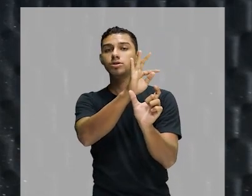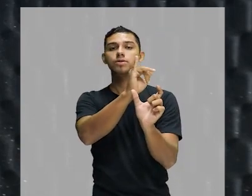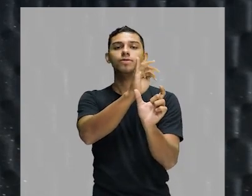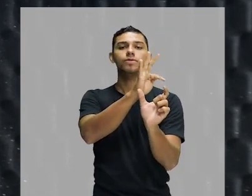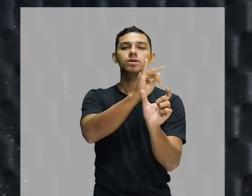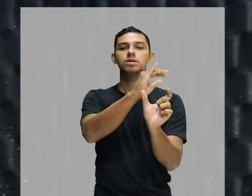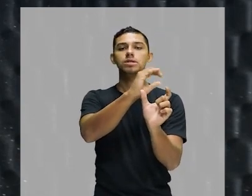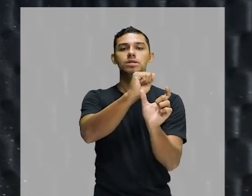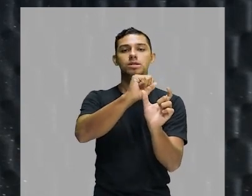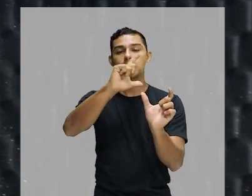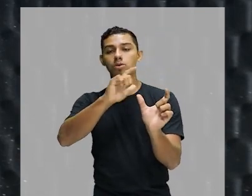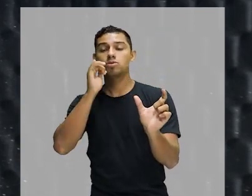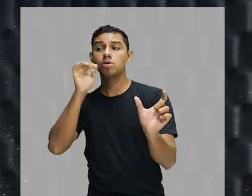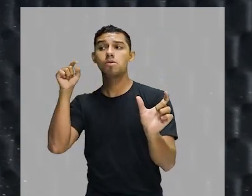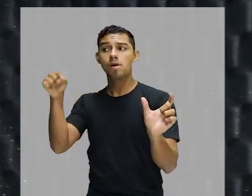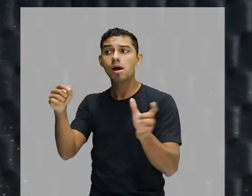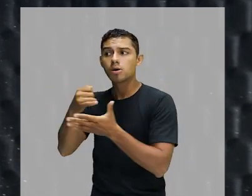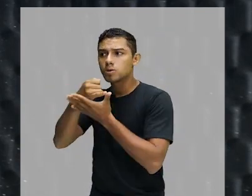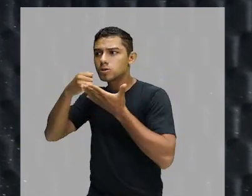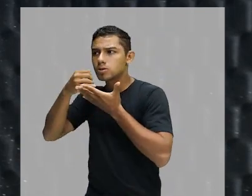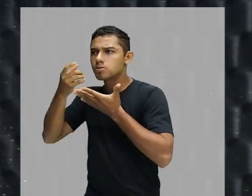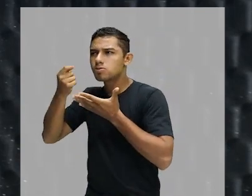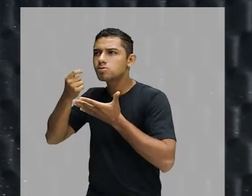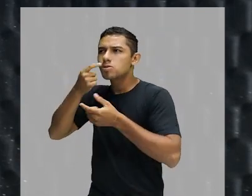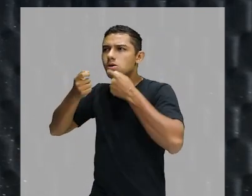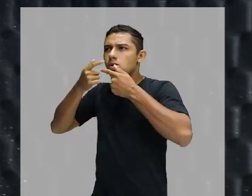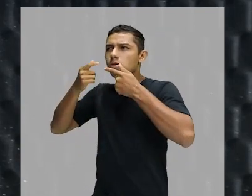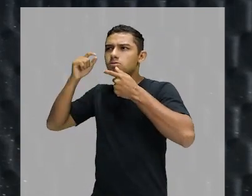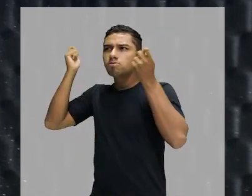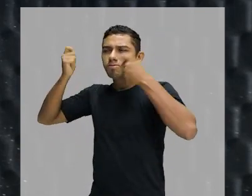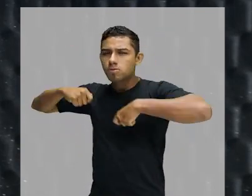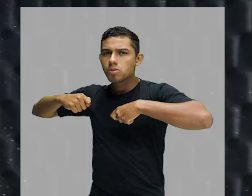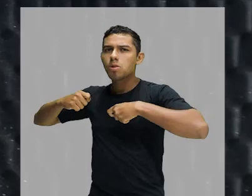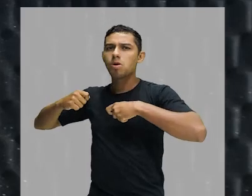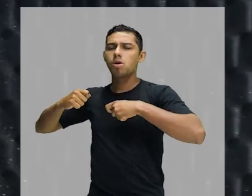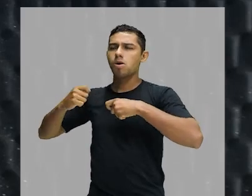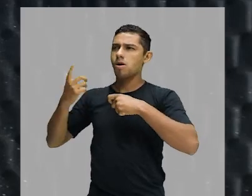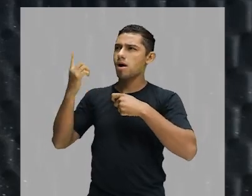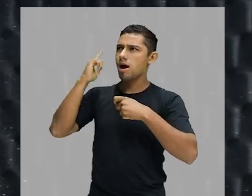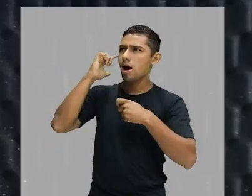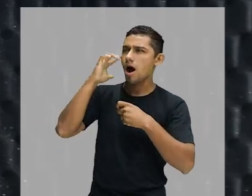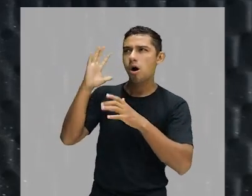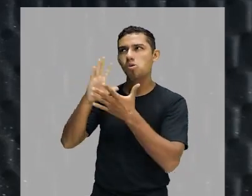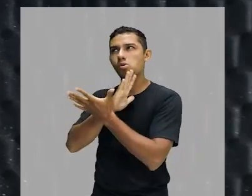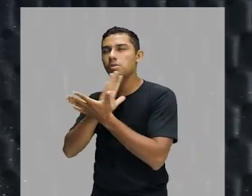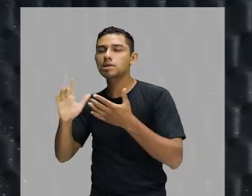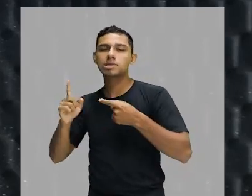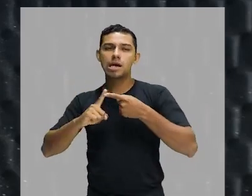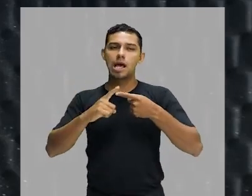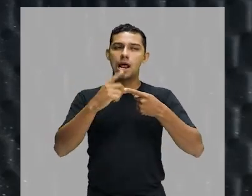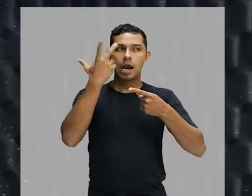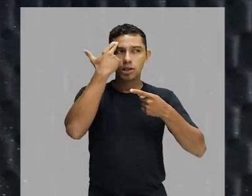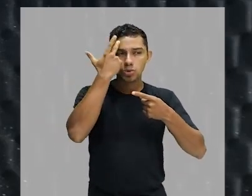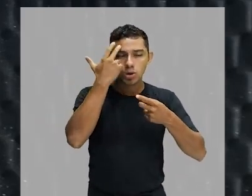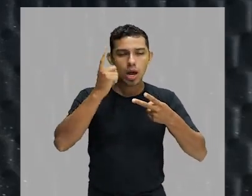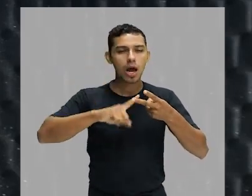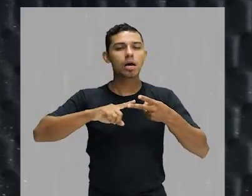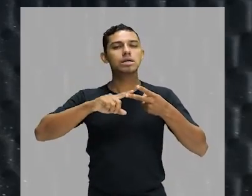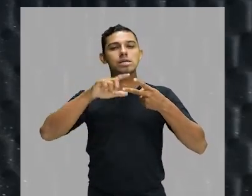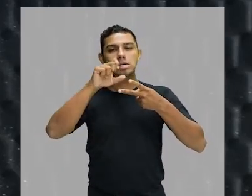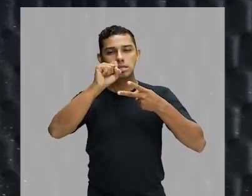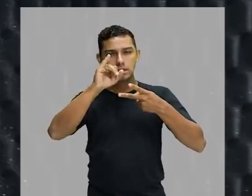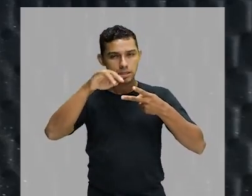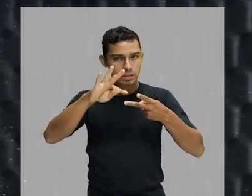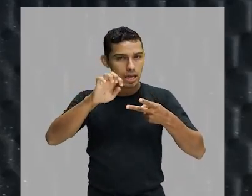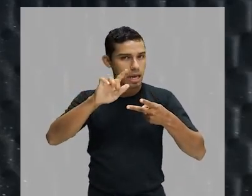drogas elas se classificavam de algumas formas. Eram naturais, sintéticas,